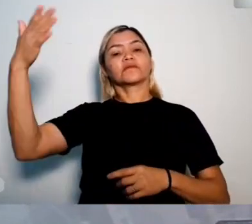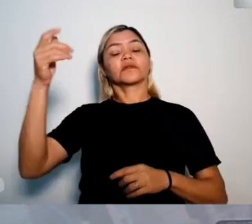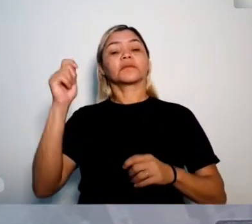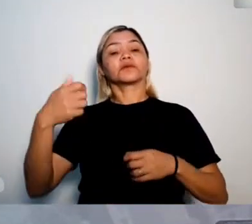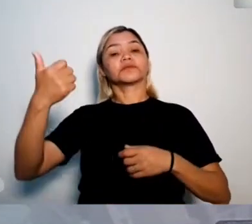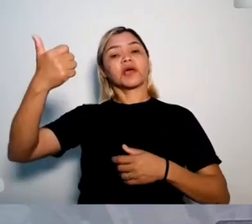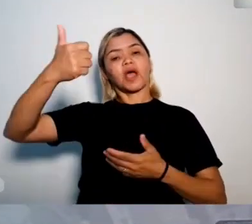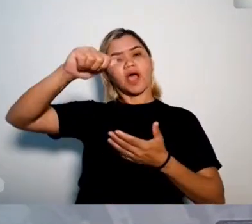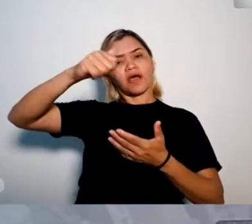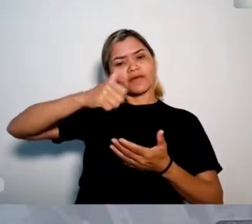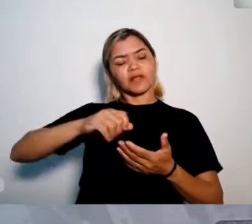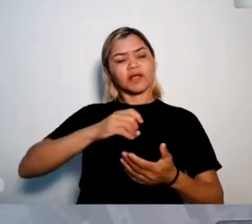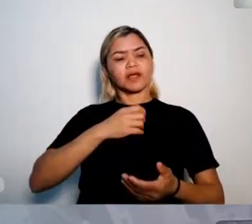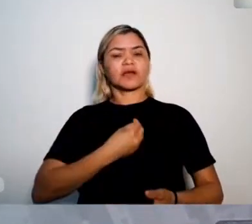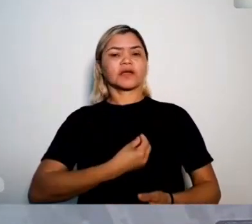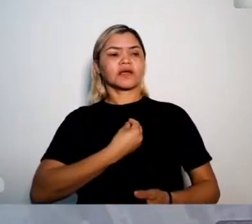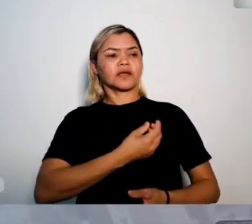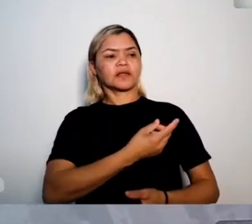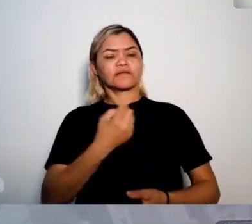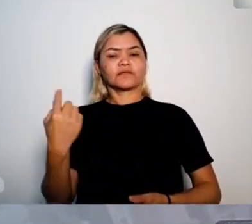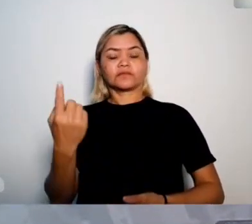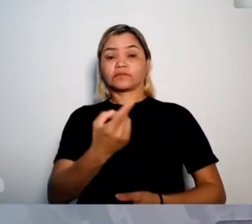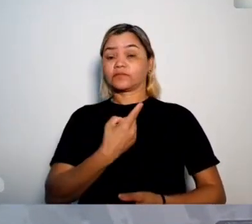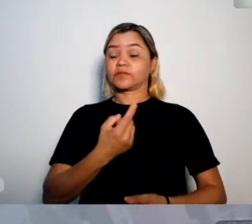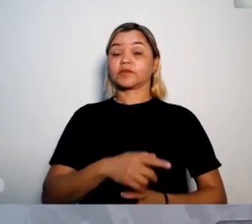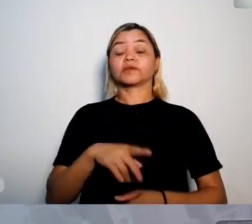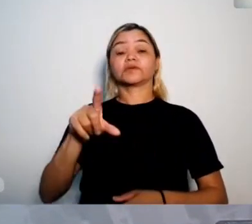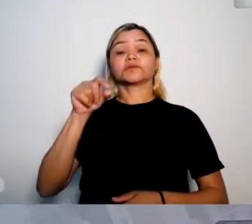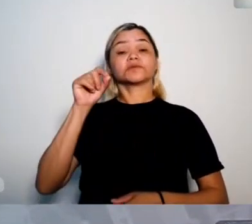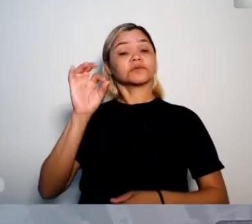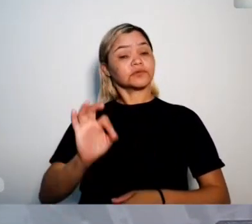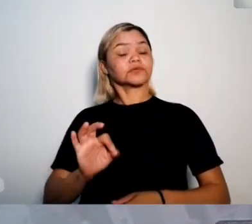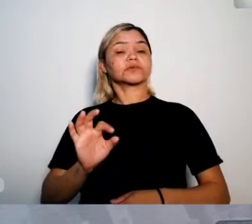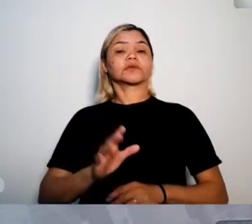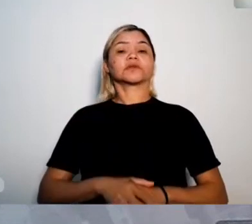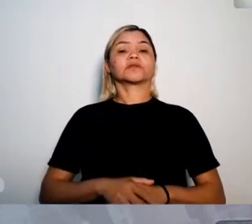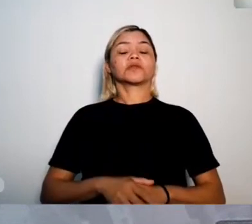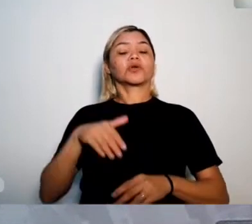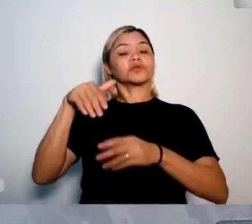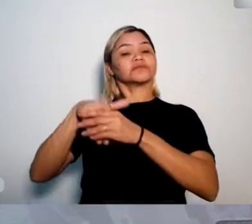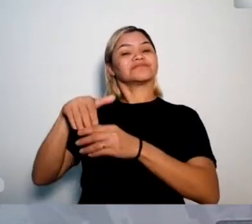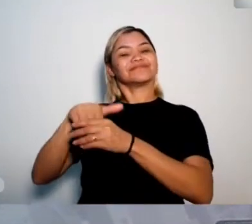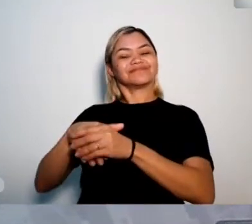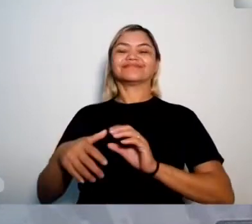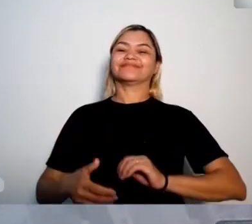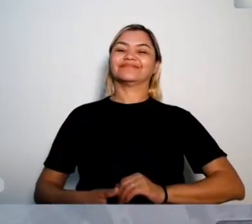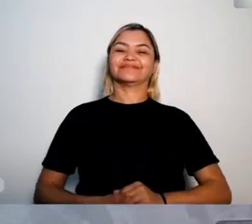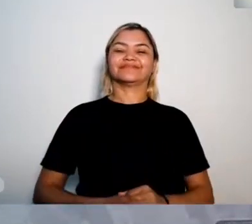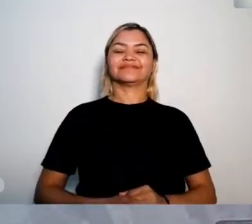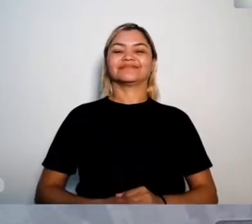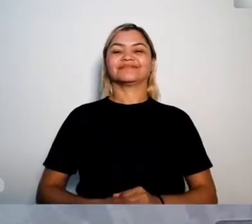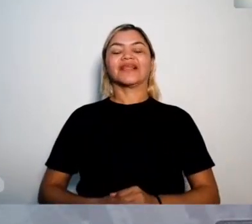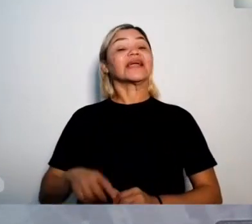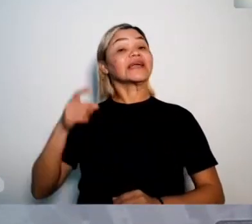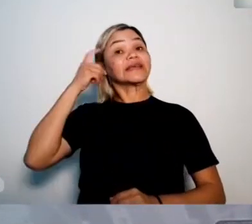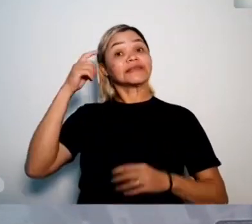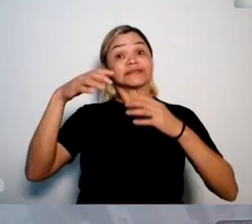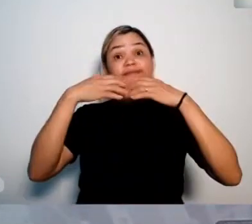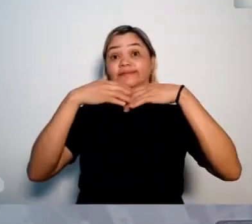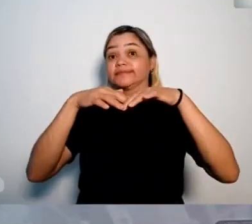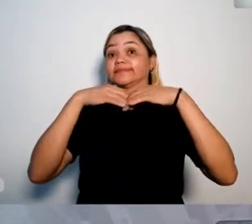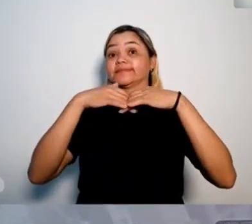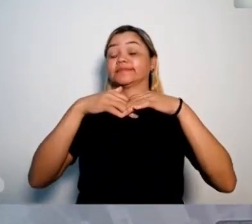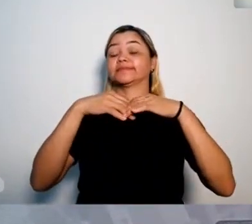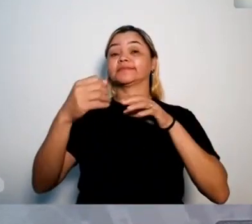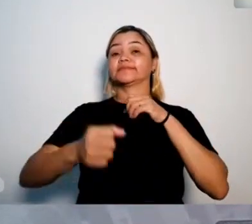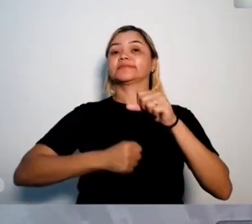conduta de cada um de nós e tomar a sua decisão na hora de fazer, de dar o seu voto. Então, é essa a minha reflexão de fim de ano. Acho importante